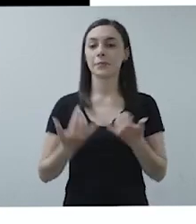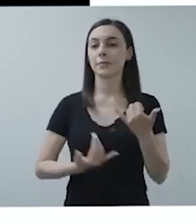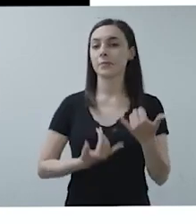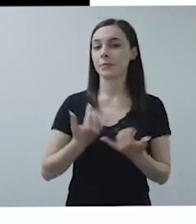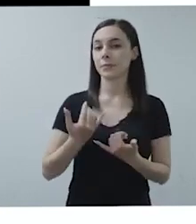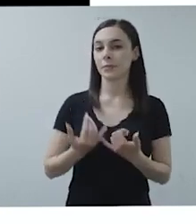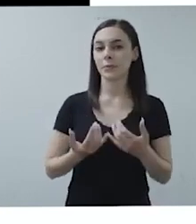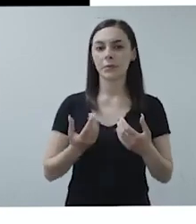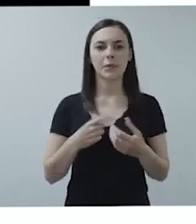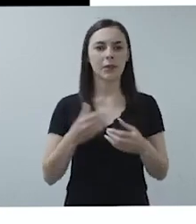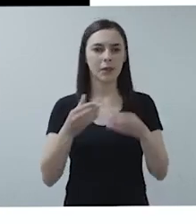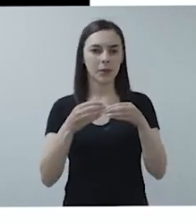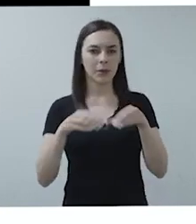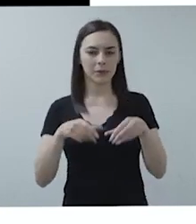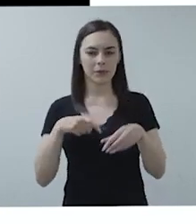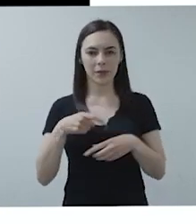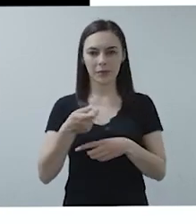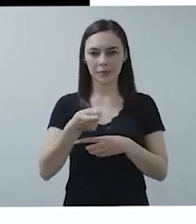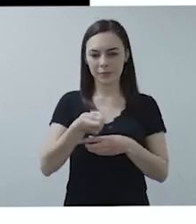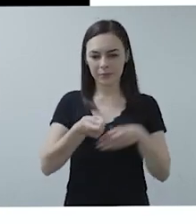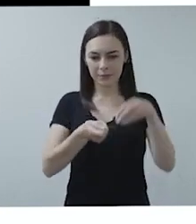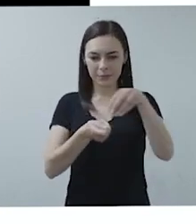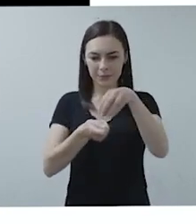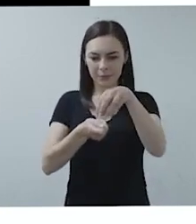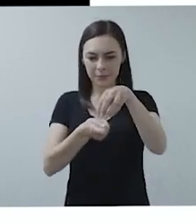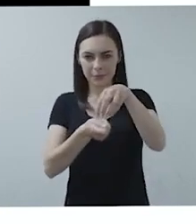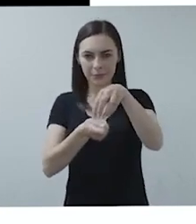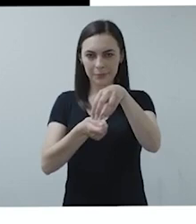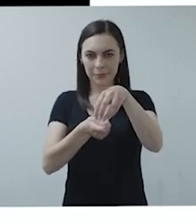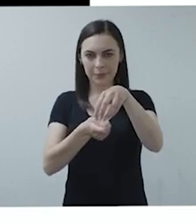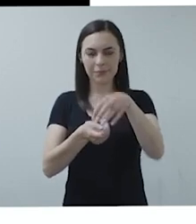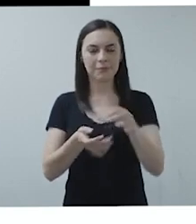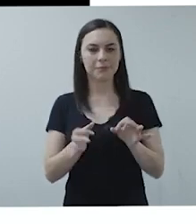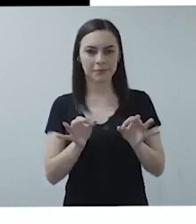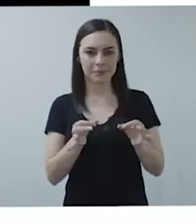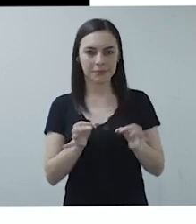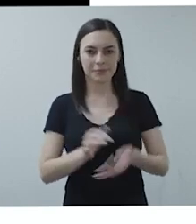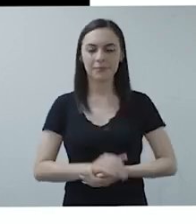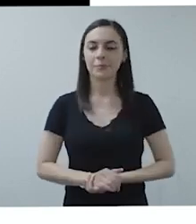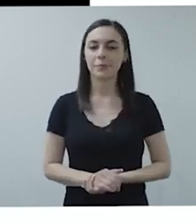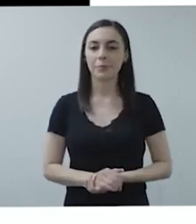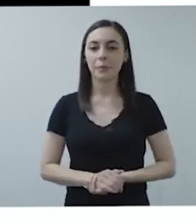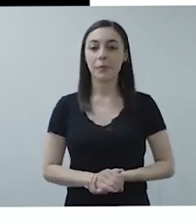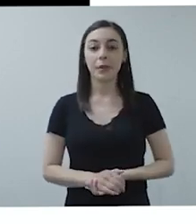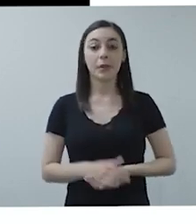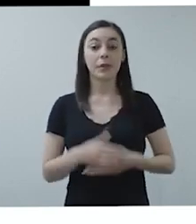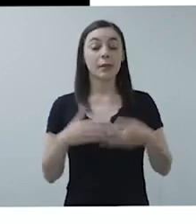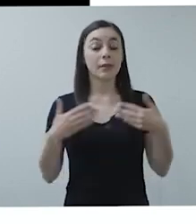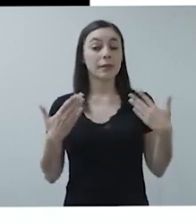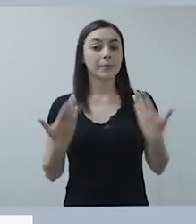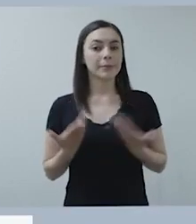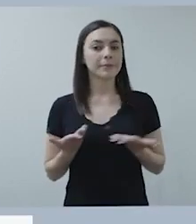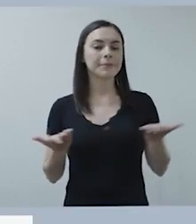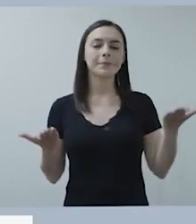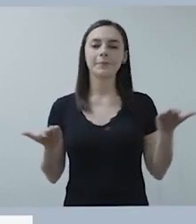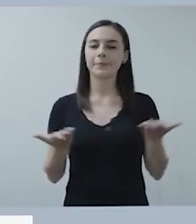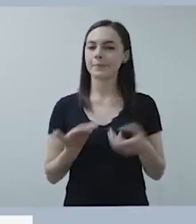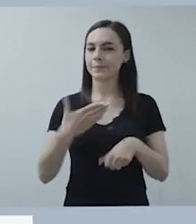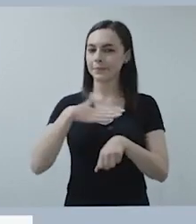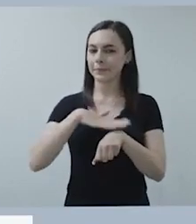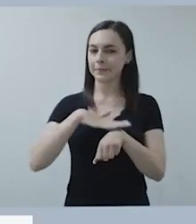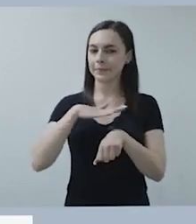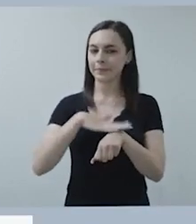brincadeira, o ovo na colher. Muito bem. E agora, então, está na hora